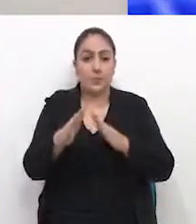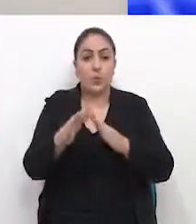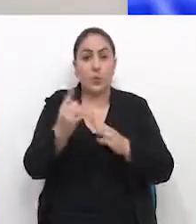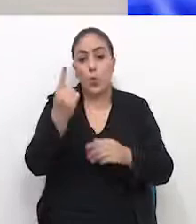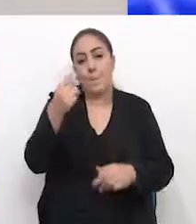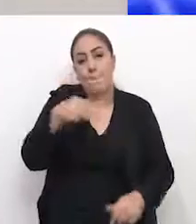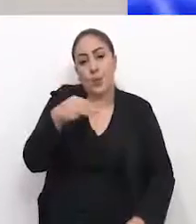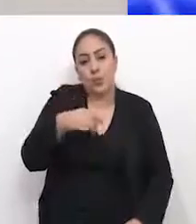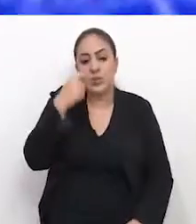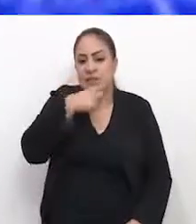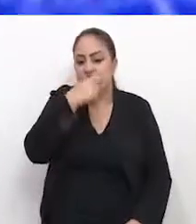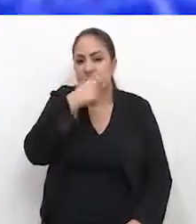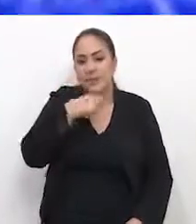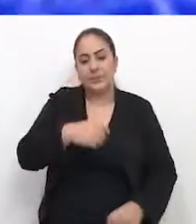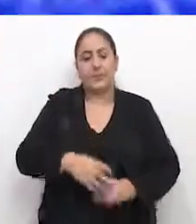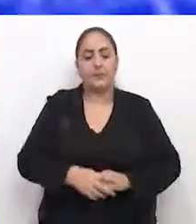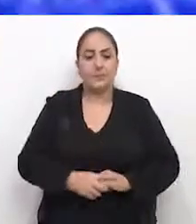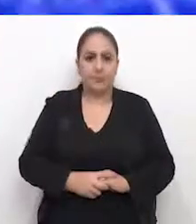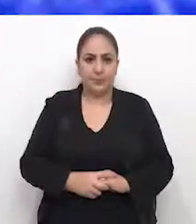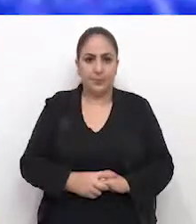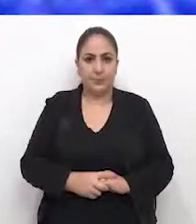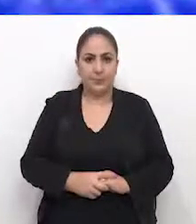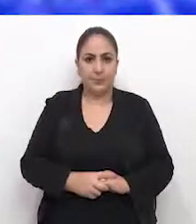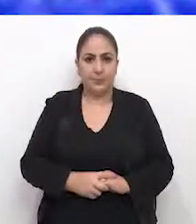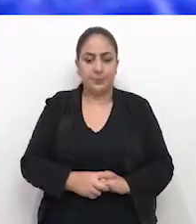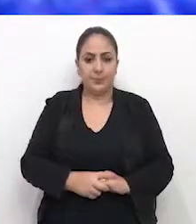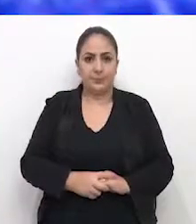pelo menos 1 minuto.